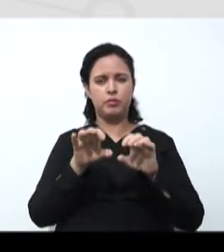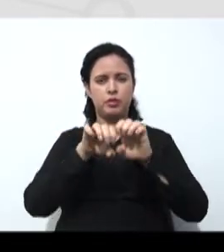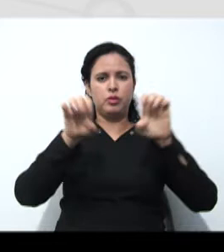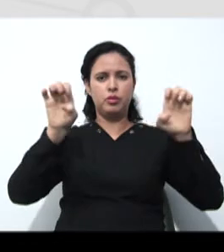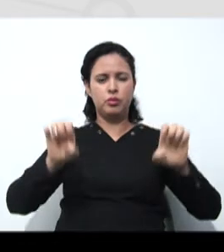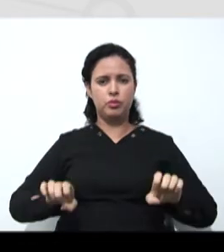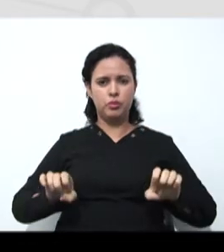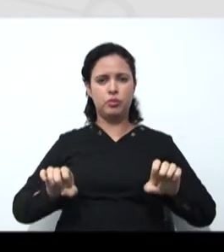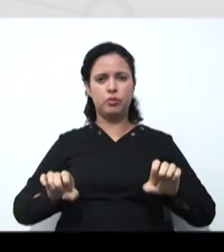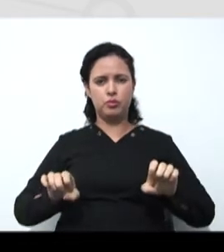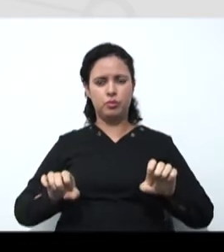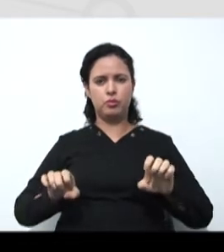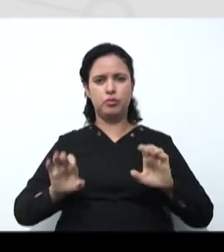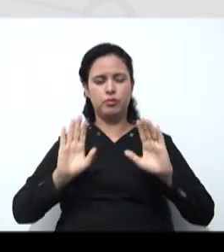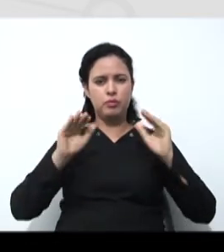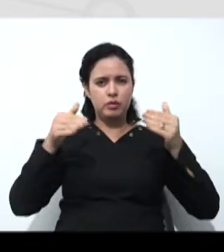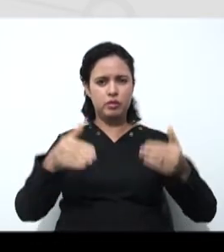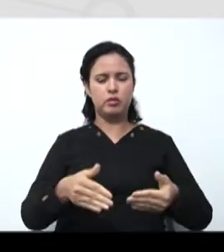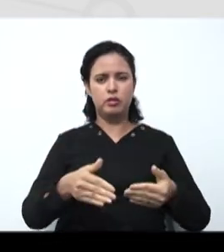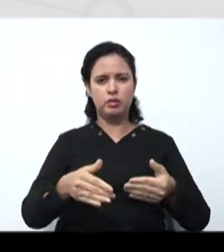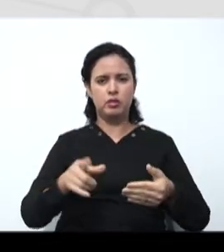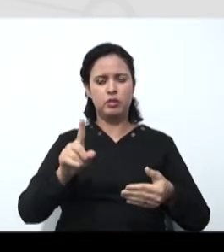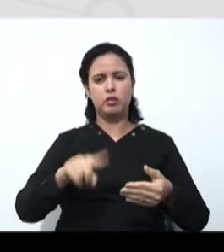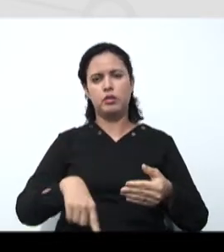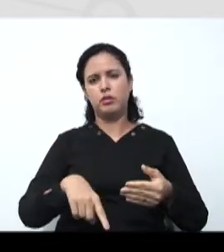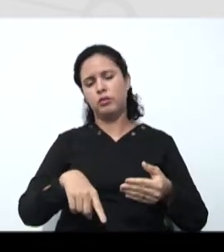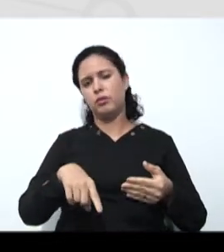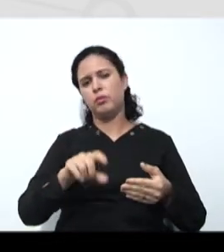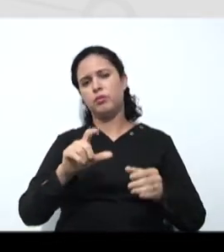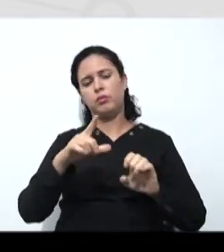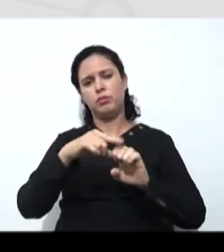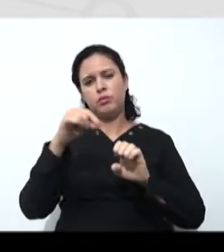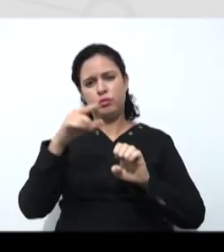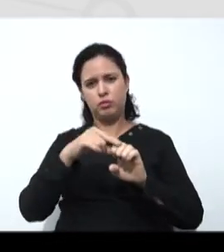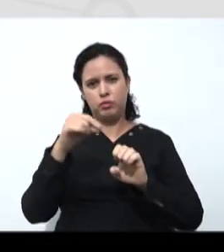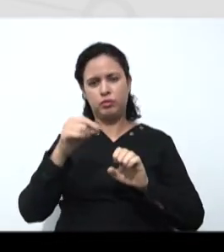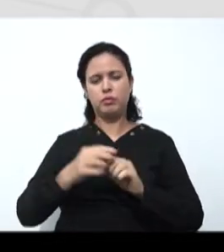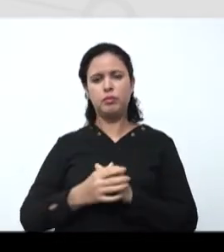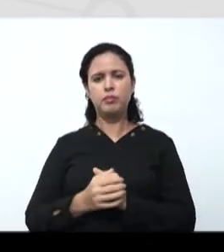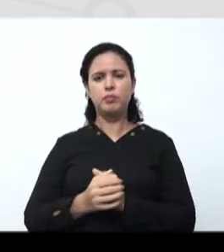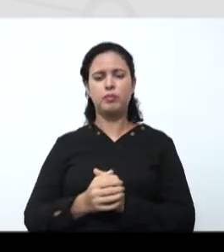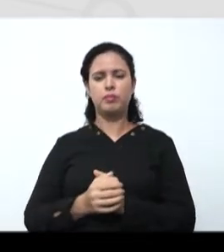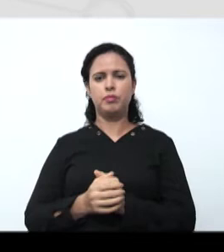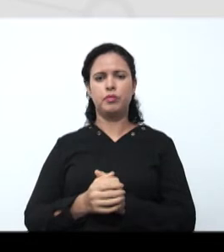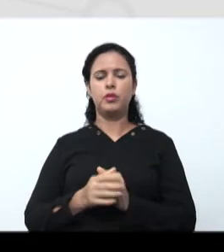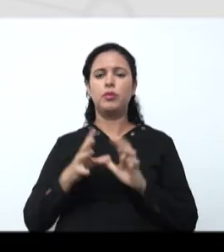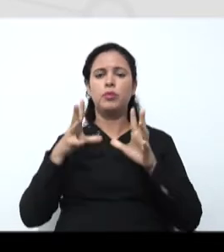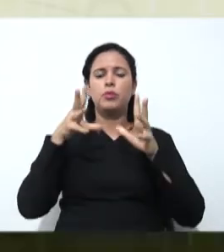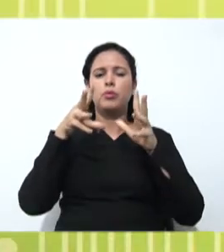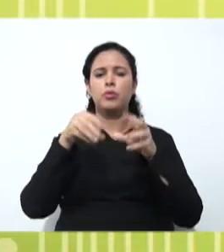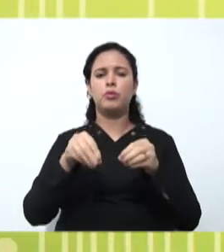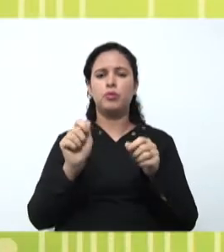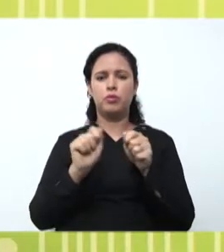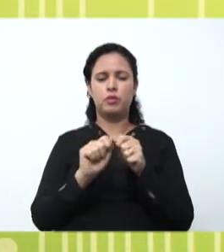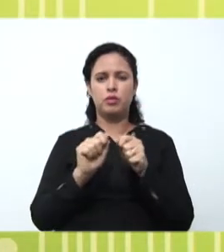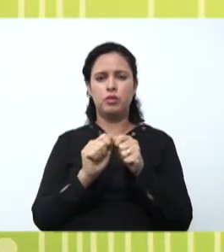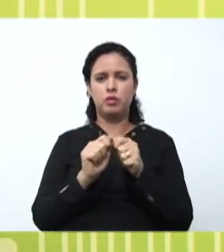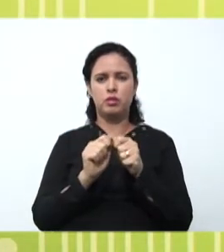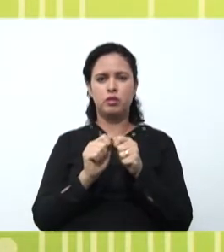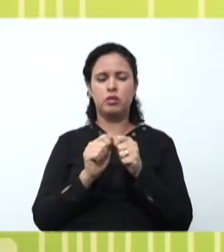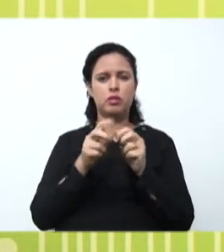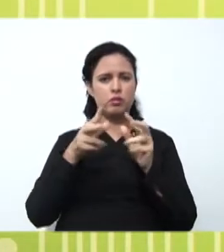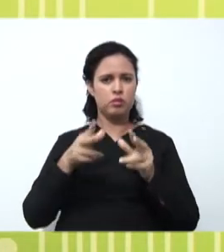estruturas descentralizadas no empreendimento. Que estruturas são essas? É todo mundo indo fazer a mesma coisa?